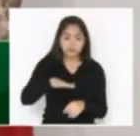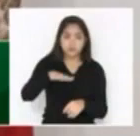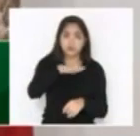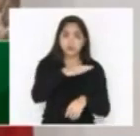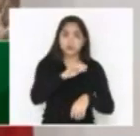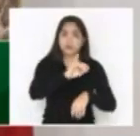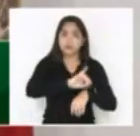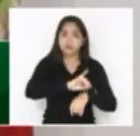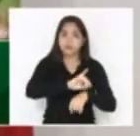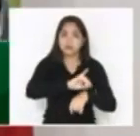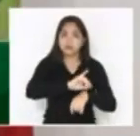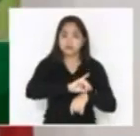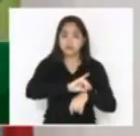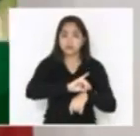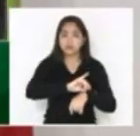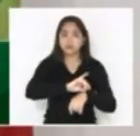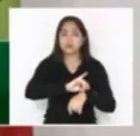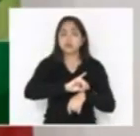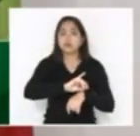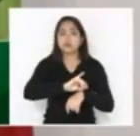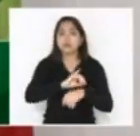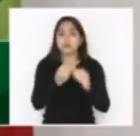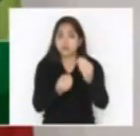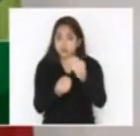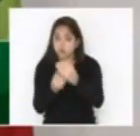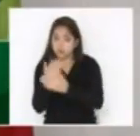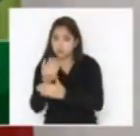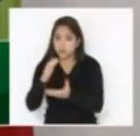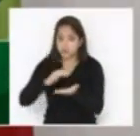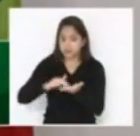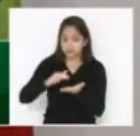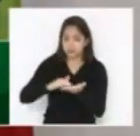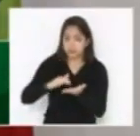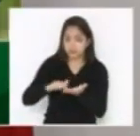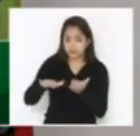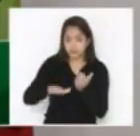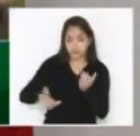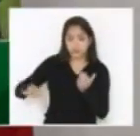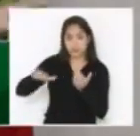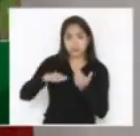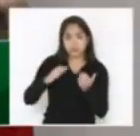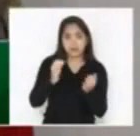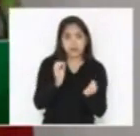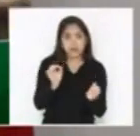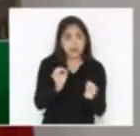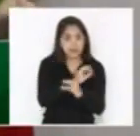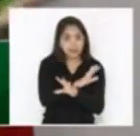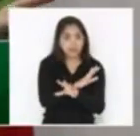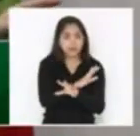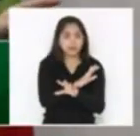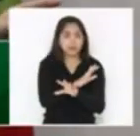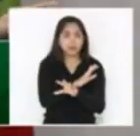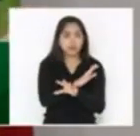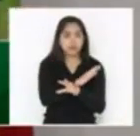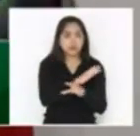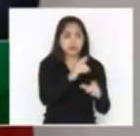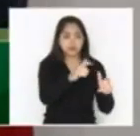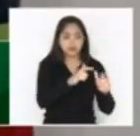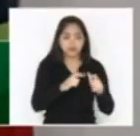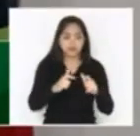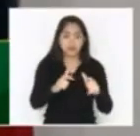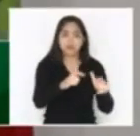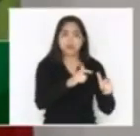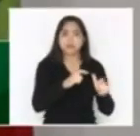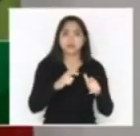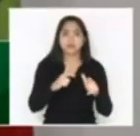metropolitanas, que quando criaram as secretarias regionais, extinguiram erradamente as regiões metropolitanas,